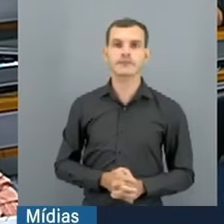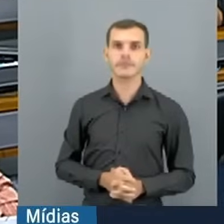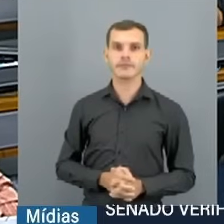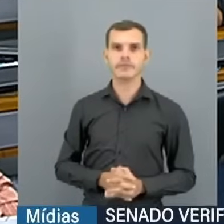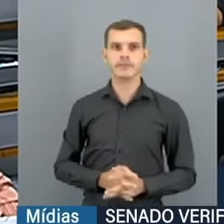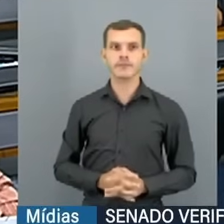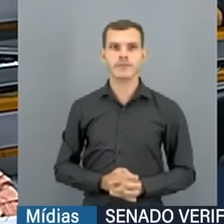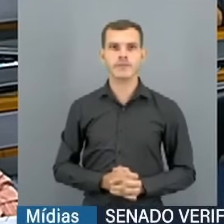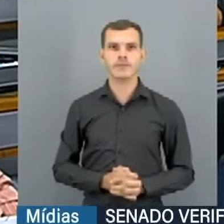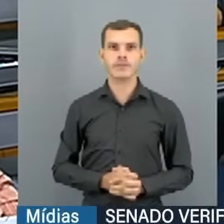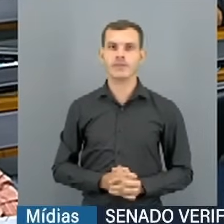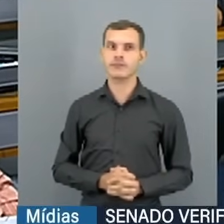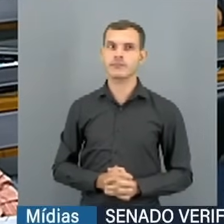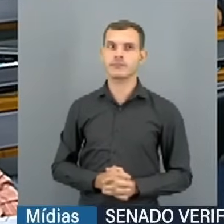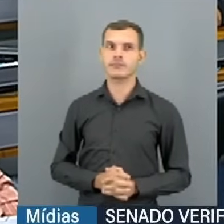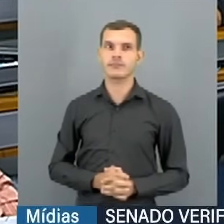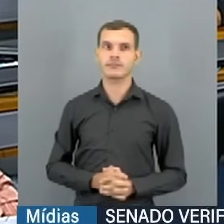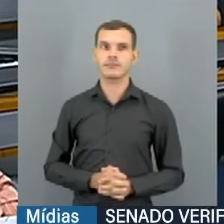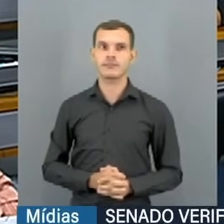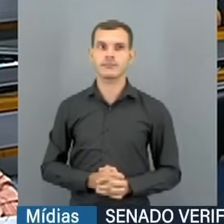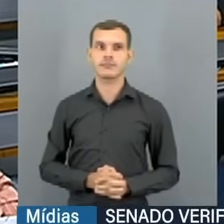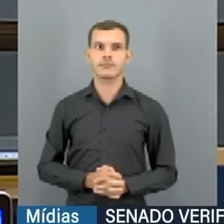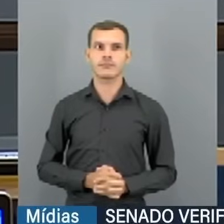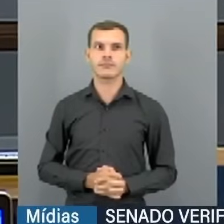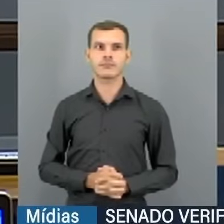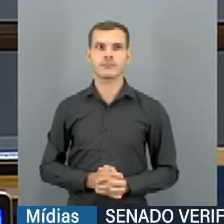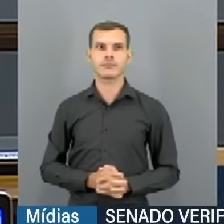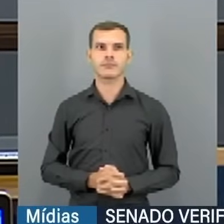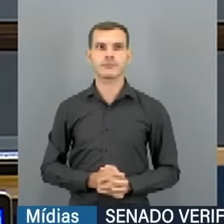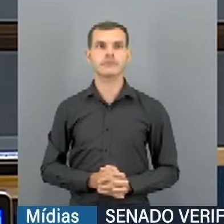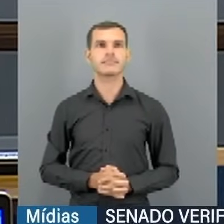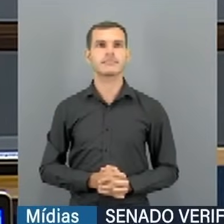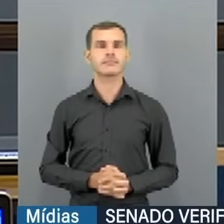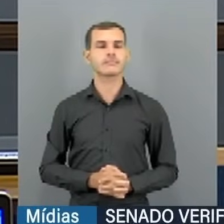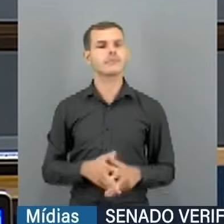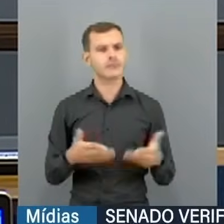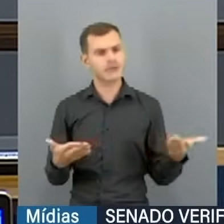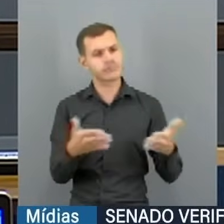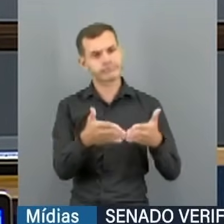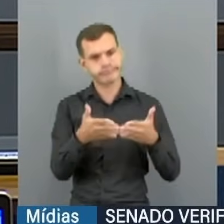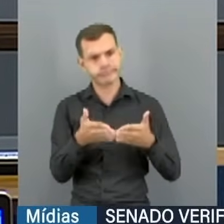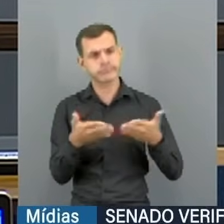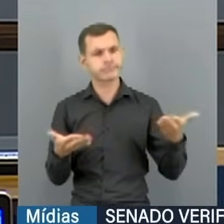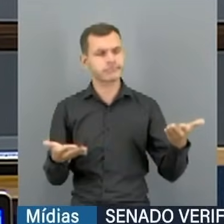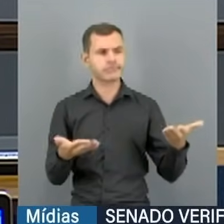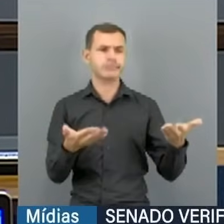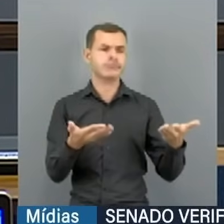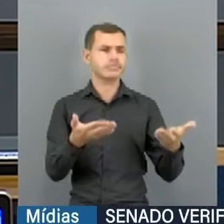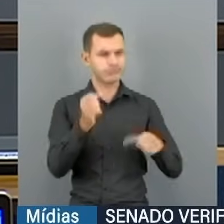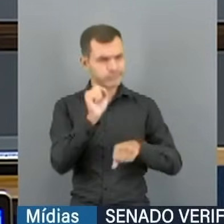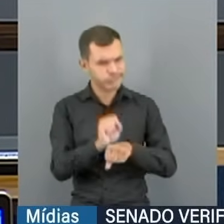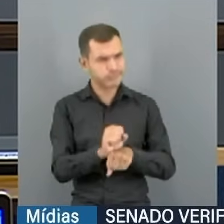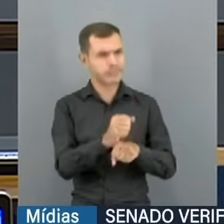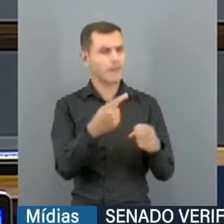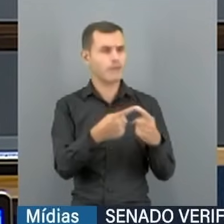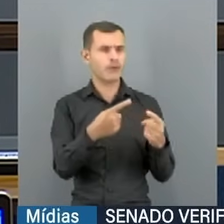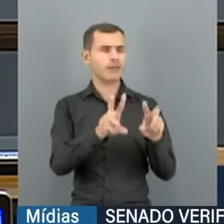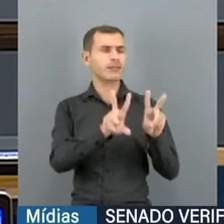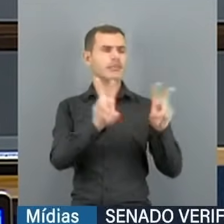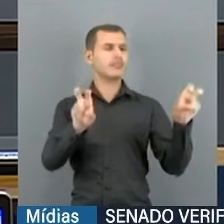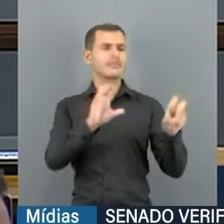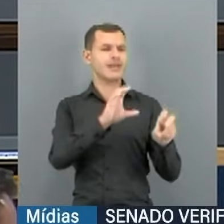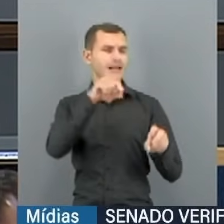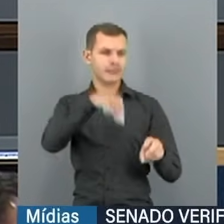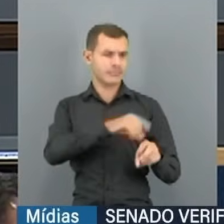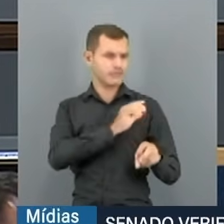Pelo amor de Deus, pelo amor de Deus, vamos parar com isso, porque isso não é assunto da nossa CPMI. Vamos